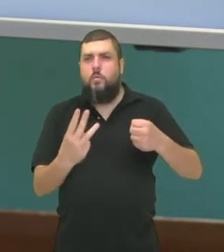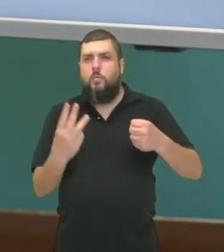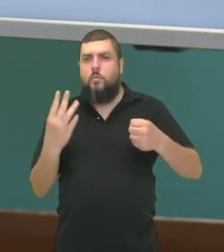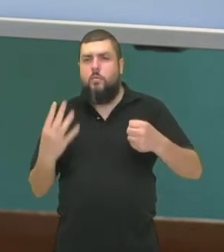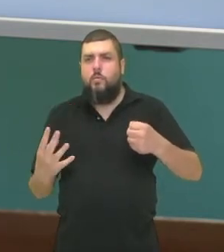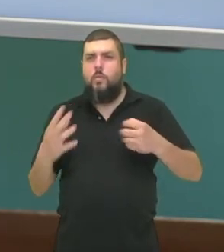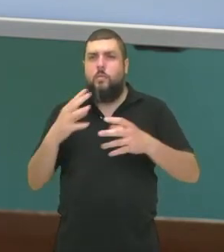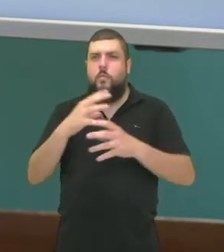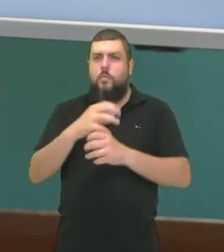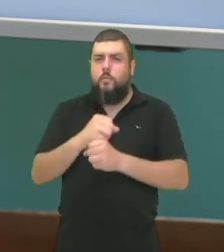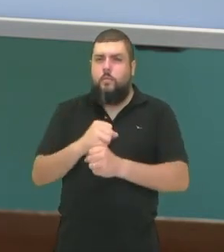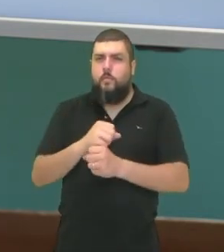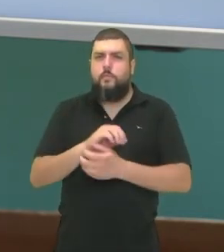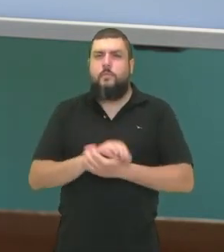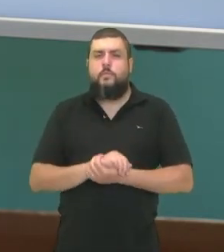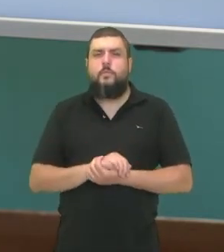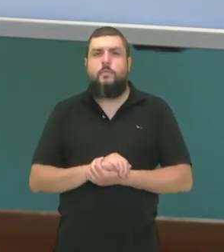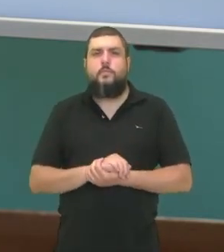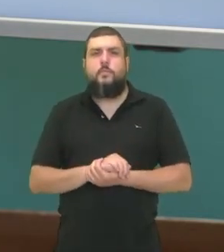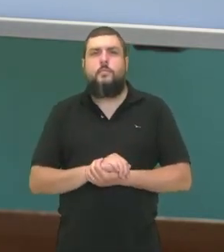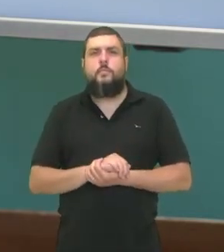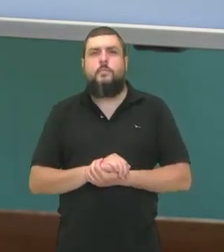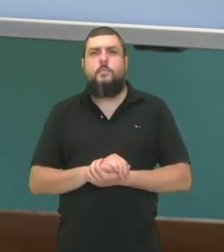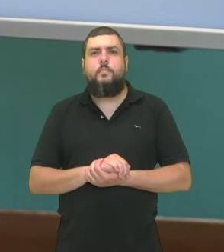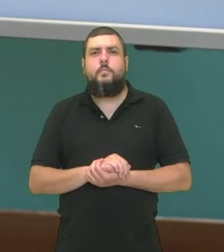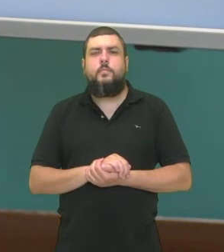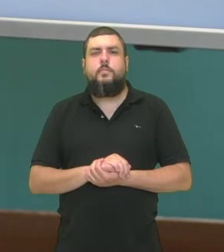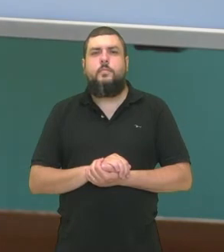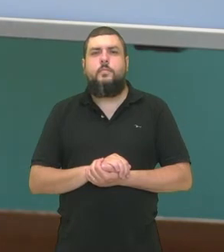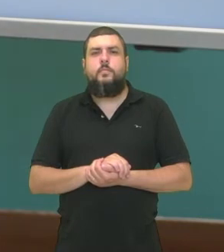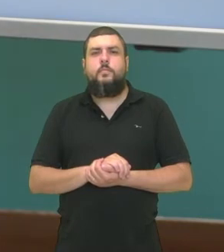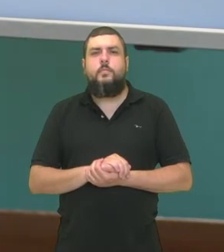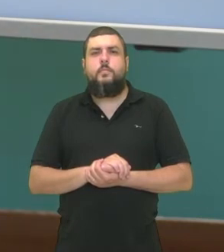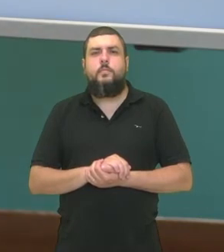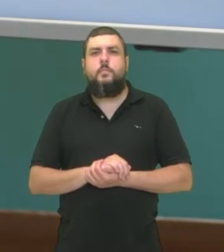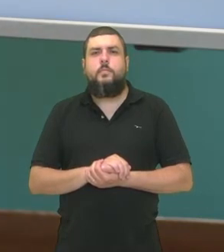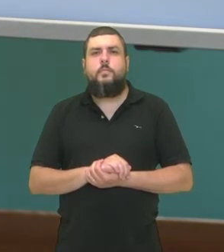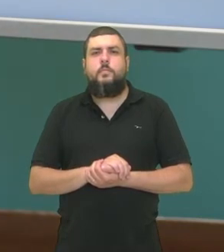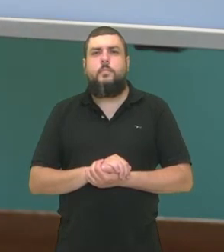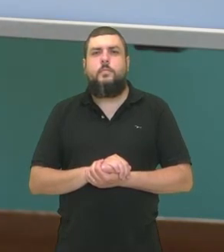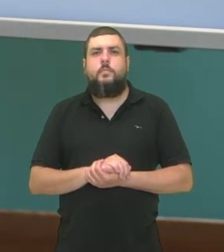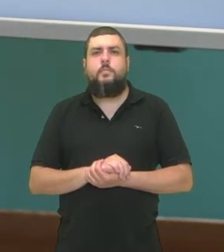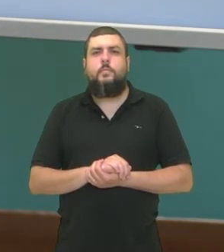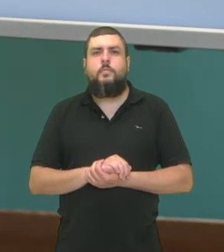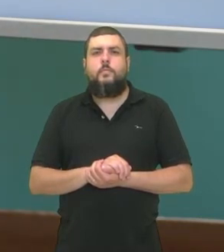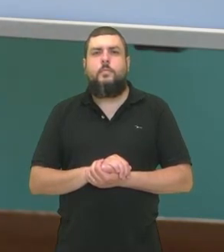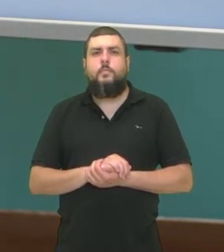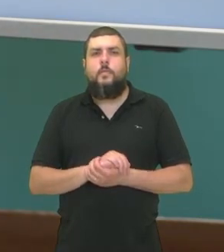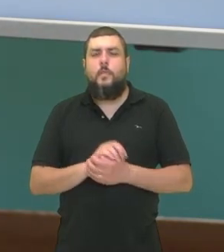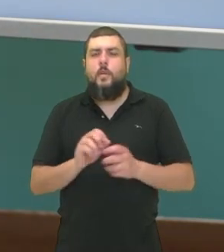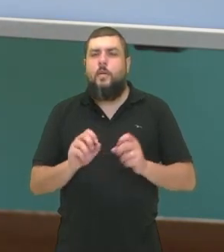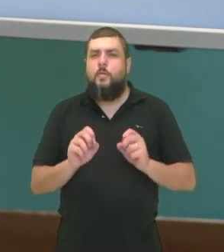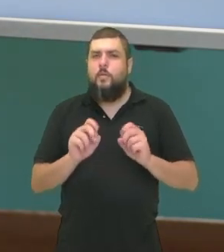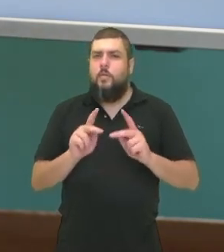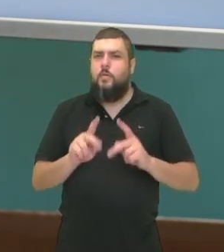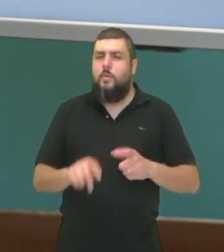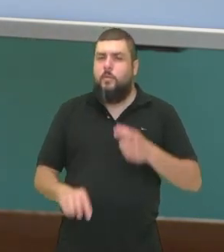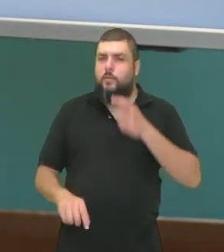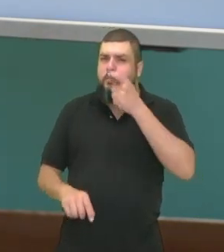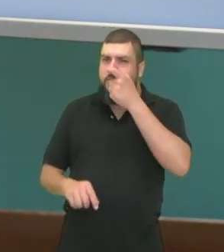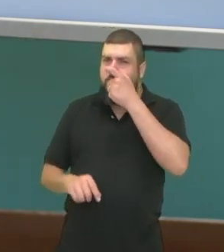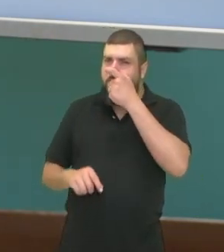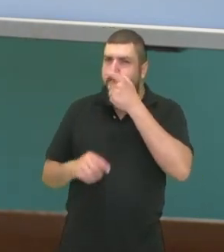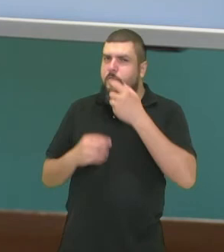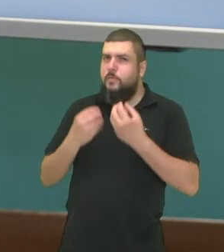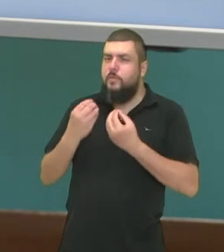na respostinha tem que ter 4, tá bom? Então tá jóia. Beleza? Então tá bom, observando isso, agora, o que